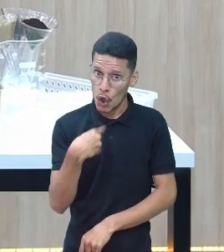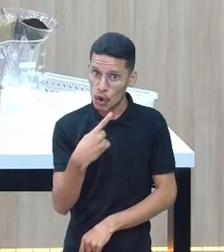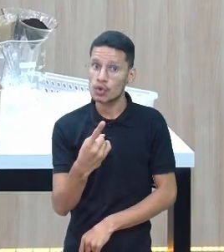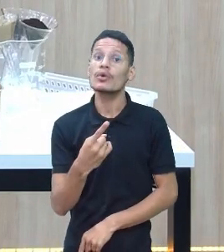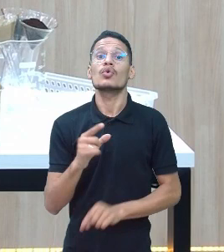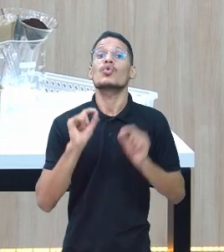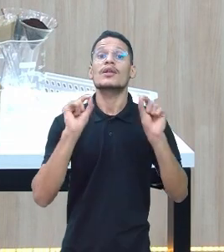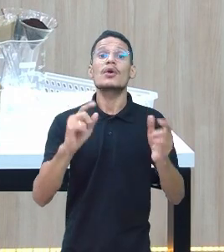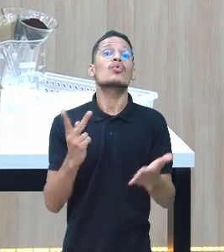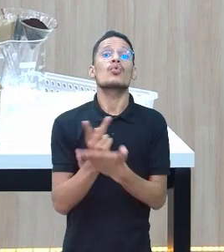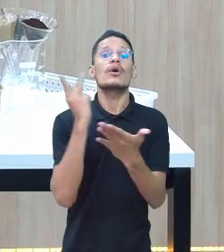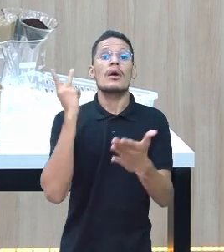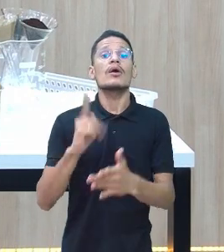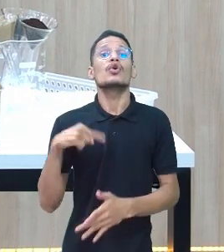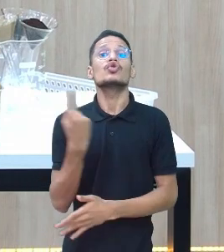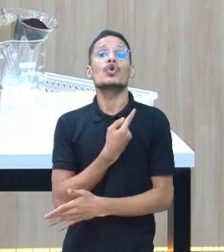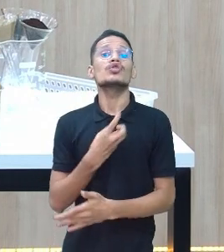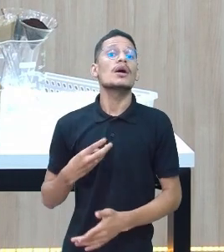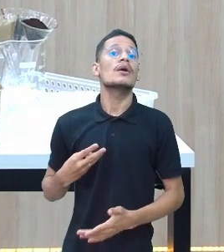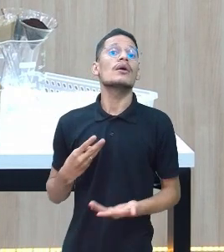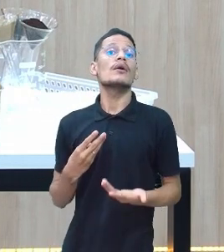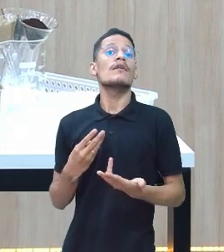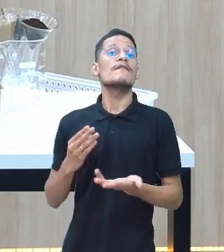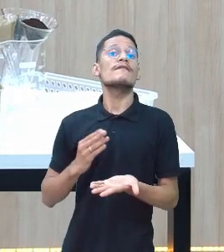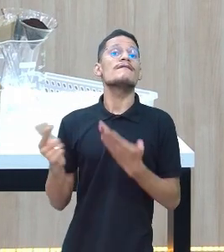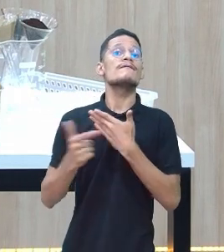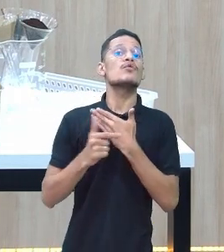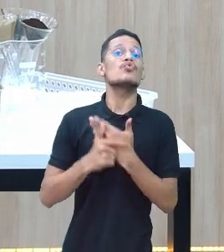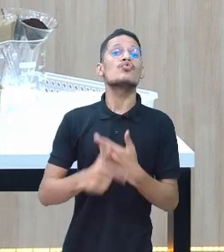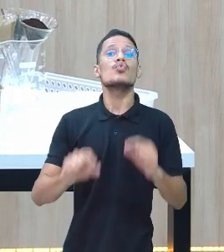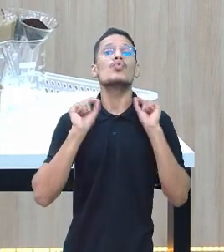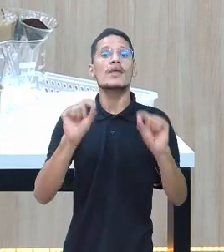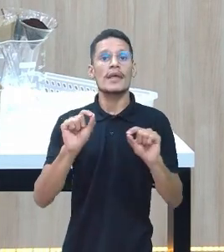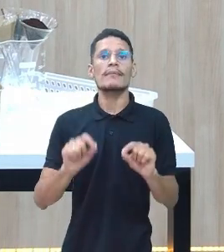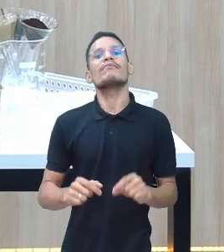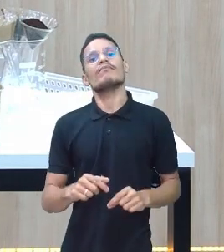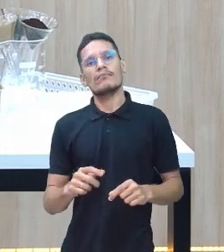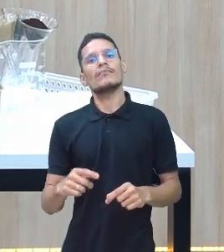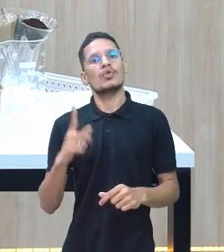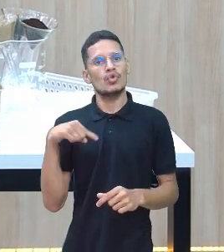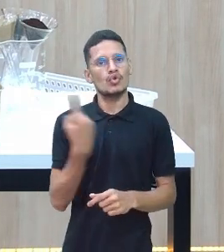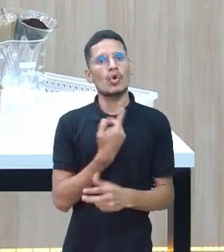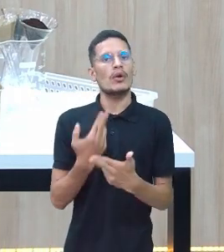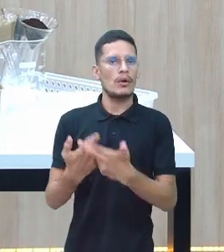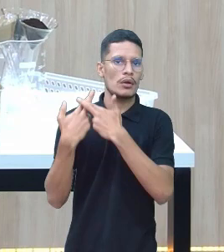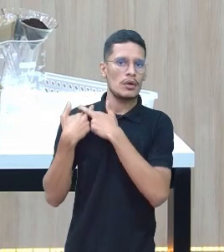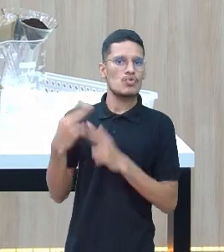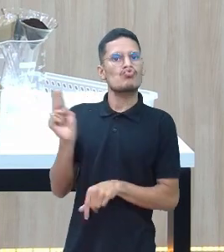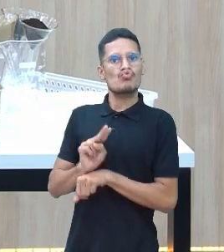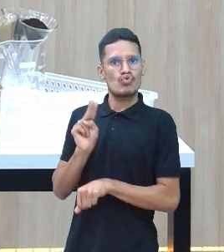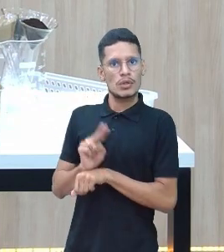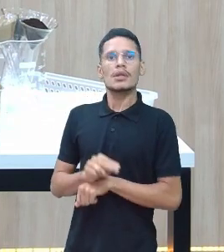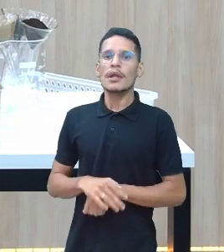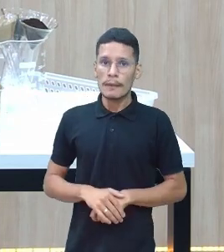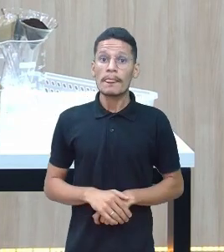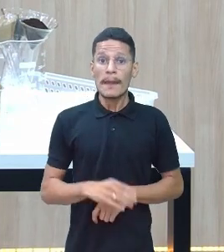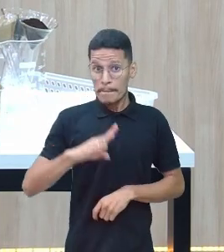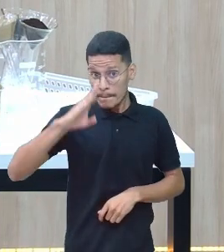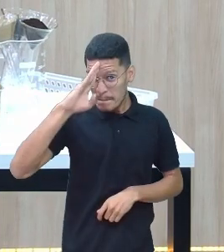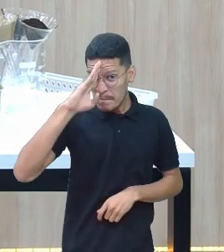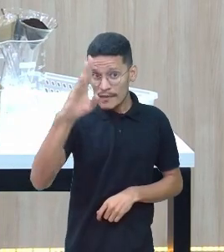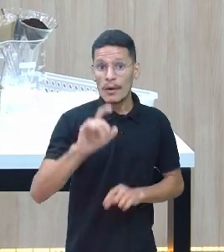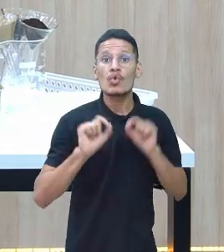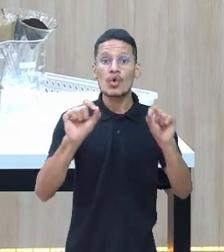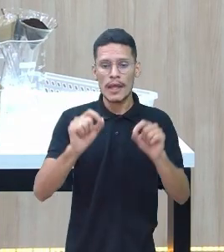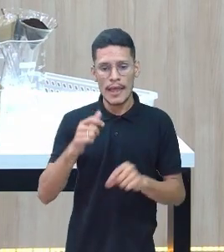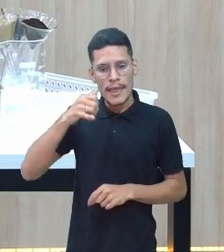é a nossa missão? A nossa missão é cuidar. E aqui eu vou dar a vocês algumas dicas. A principal é evitar